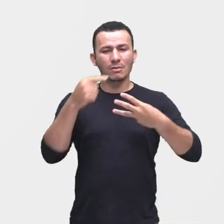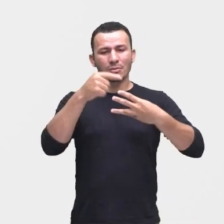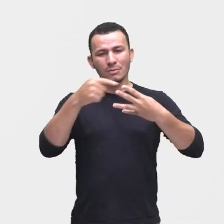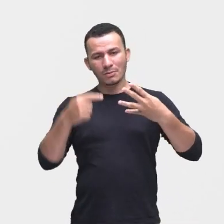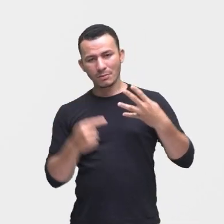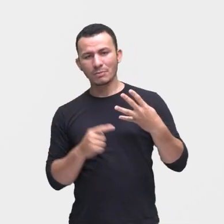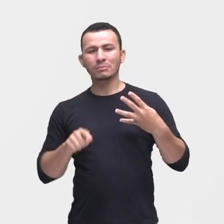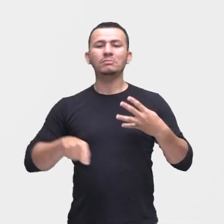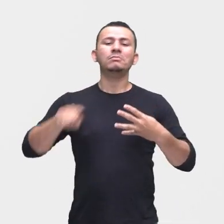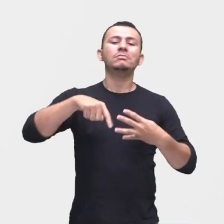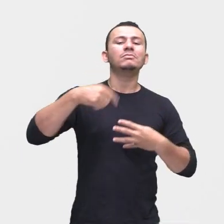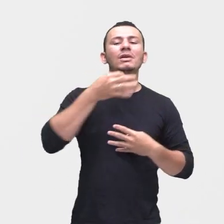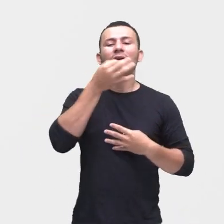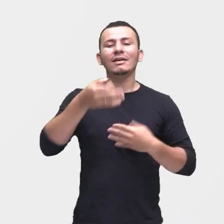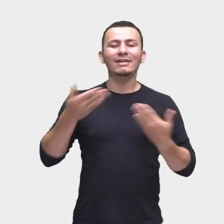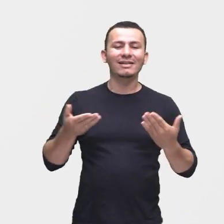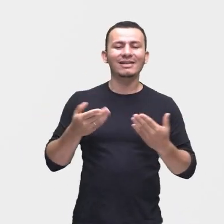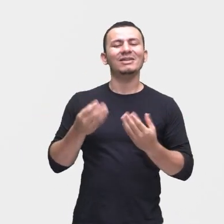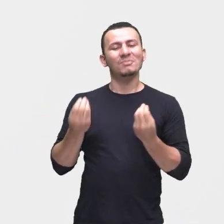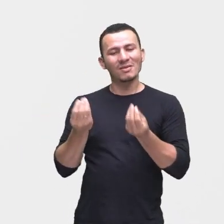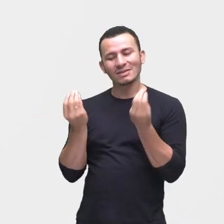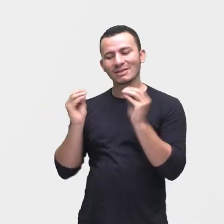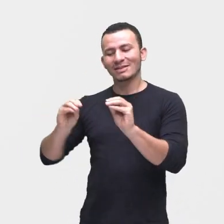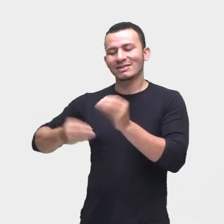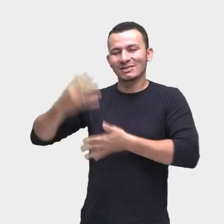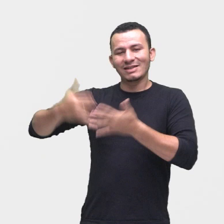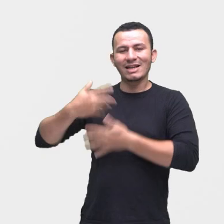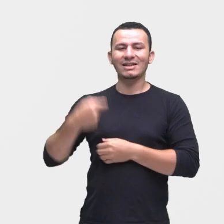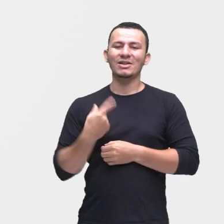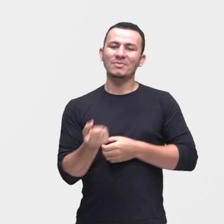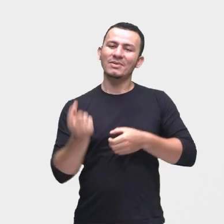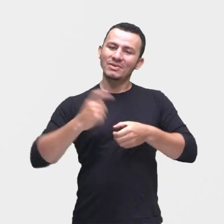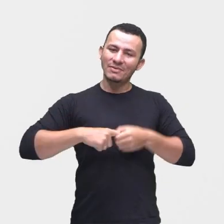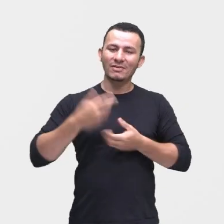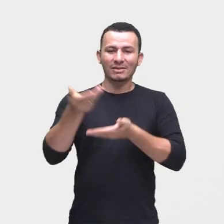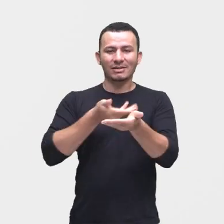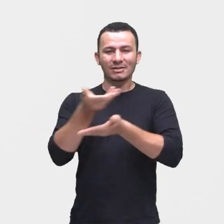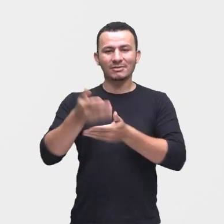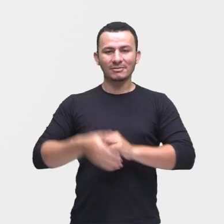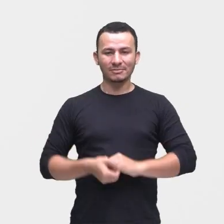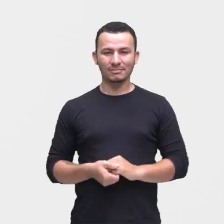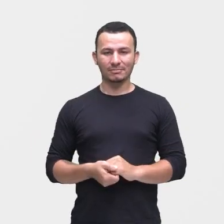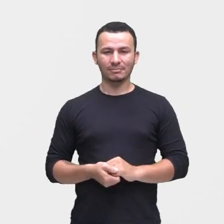que vocês acham, pessoal? Respondam aí no chat, que daqui a pouco a gente interage.